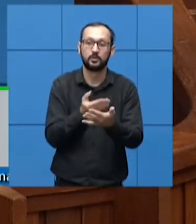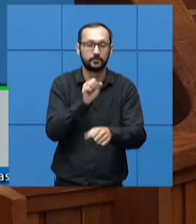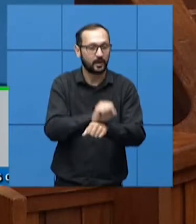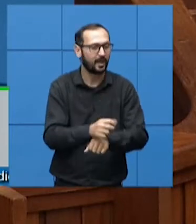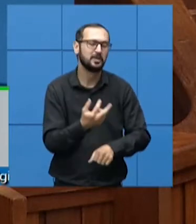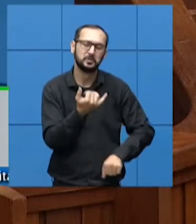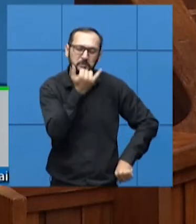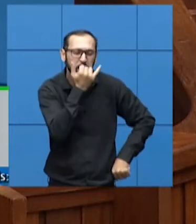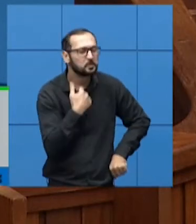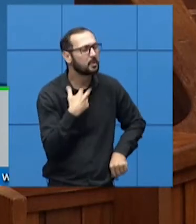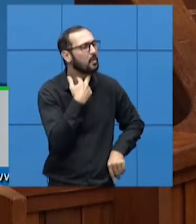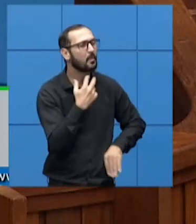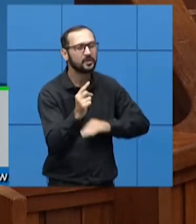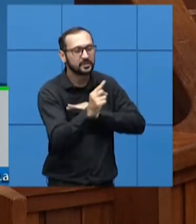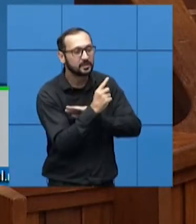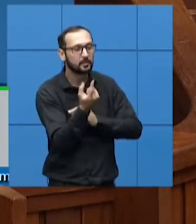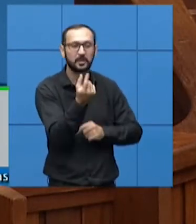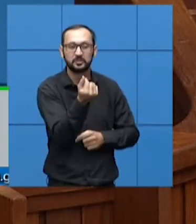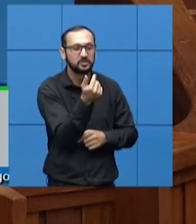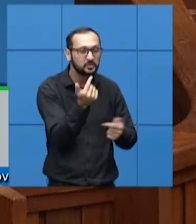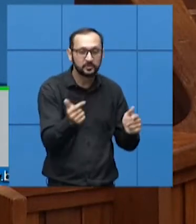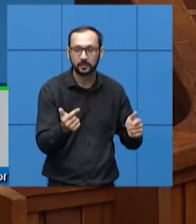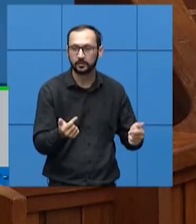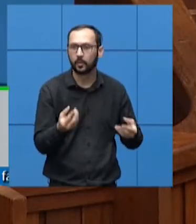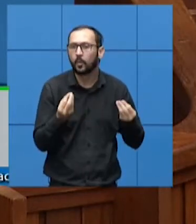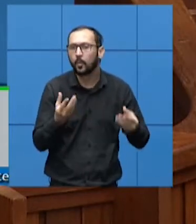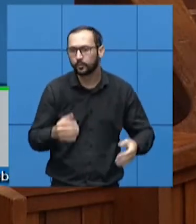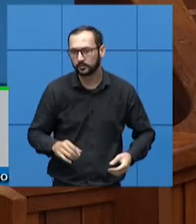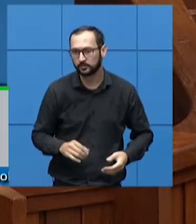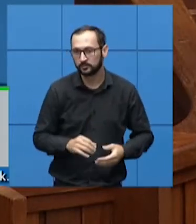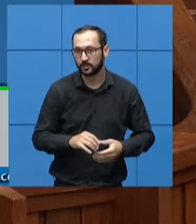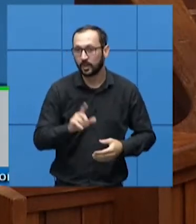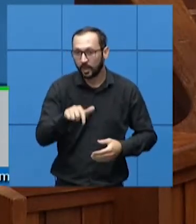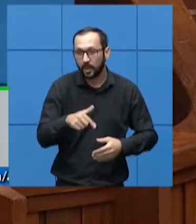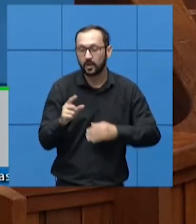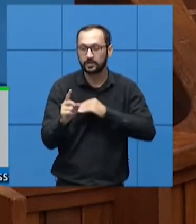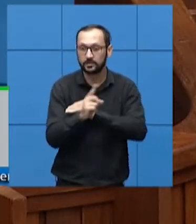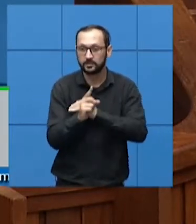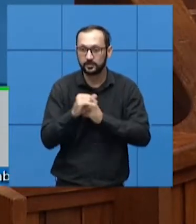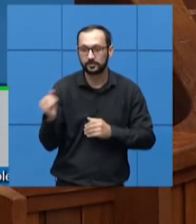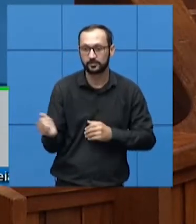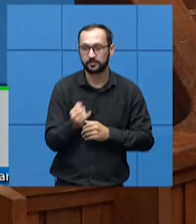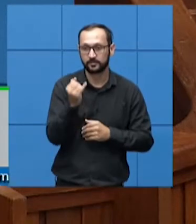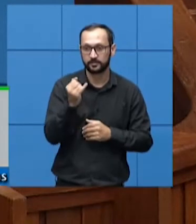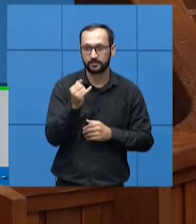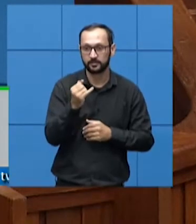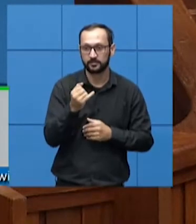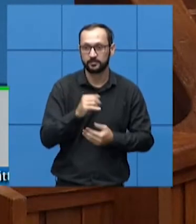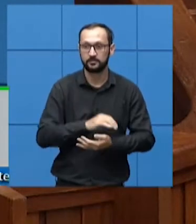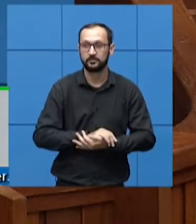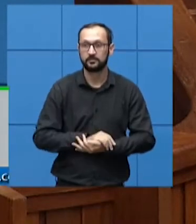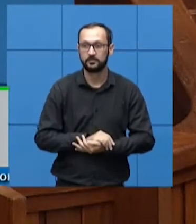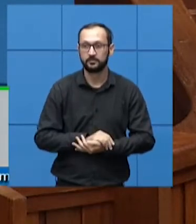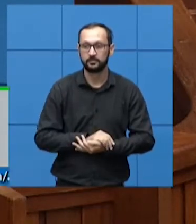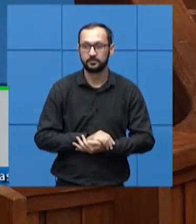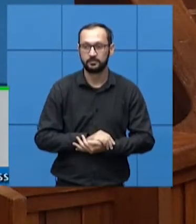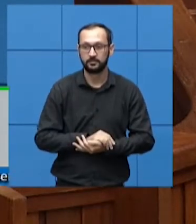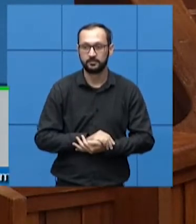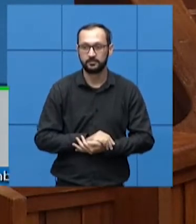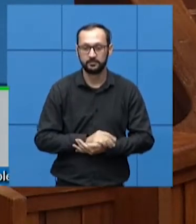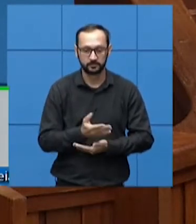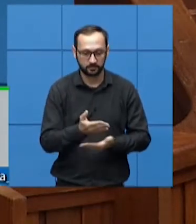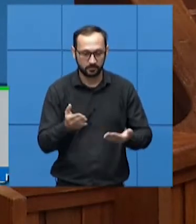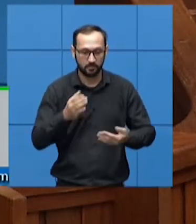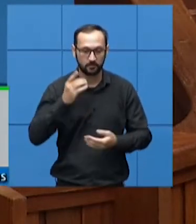dizer que não vamos atender porque não temos dinheiro. Esse é um serviço essencial e é um serviço que não pode parar.